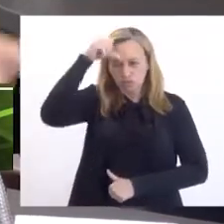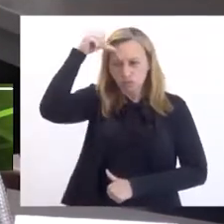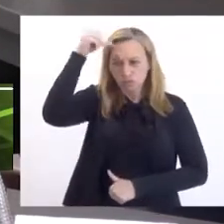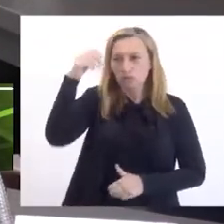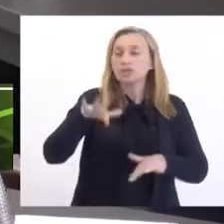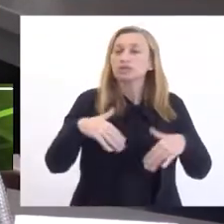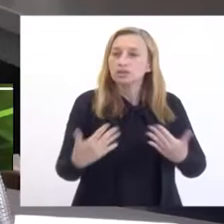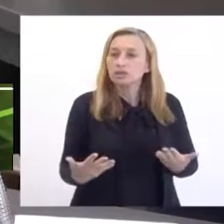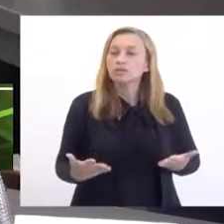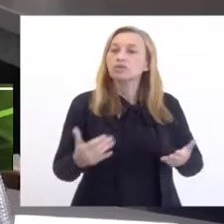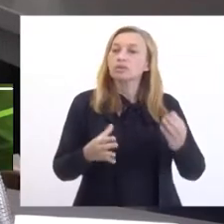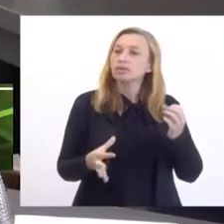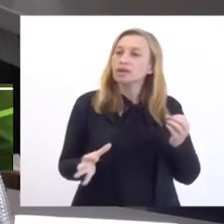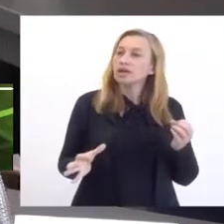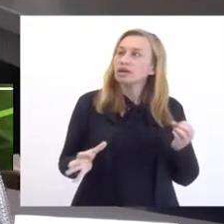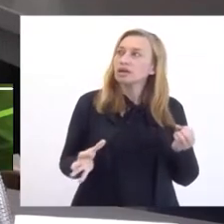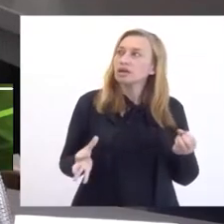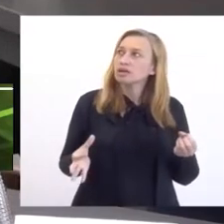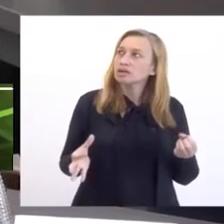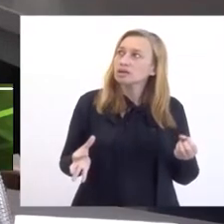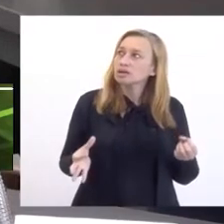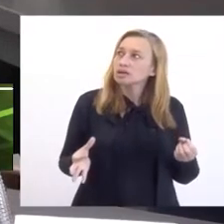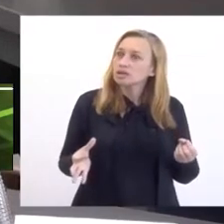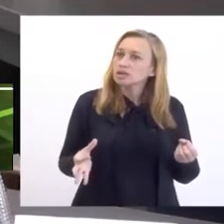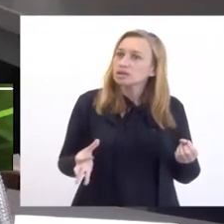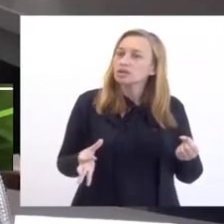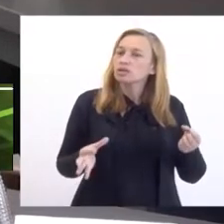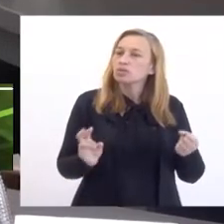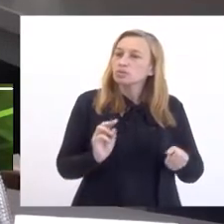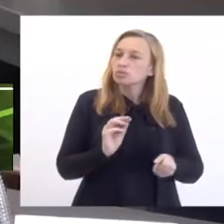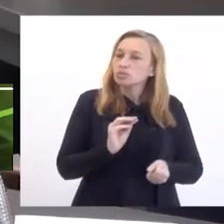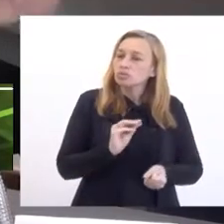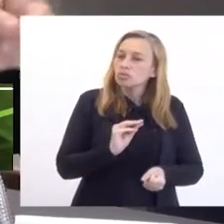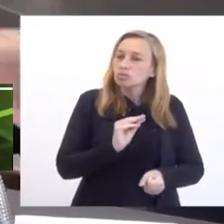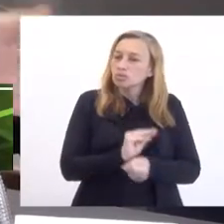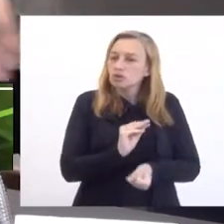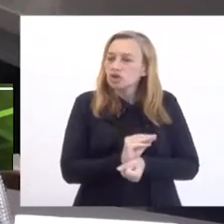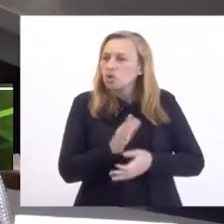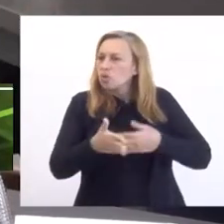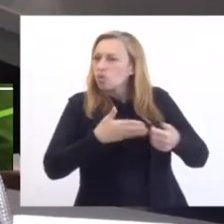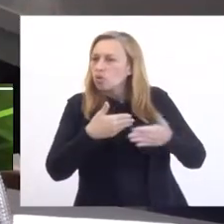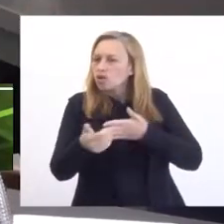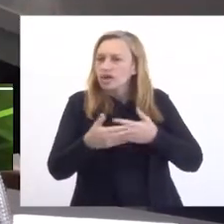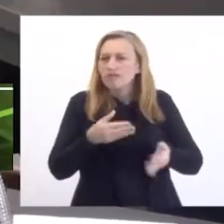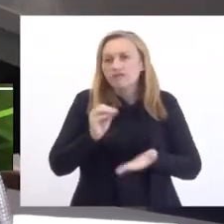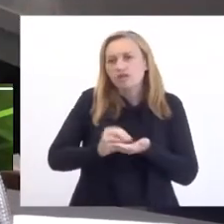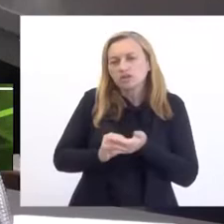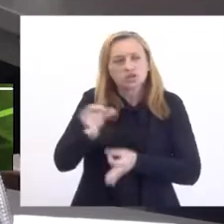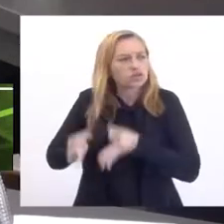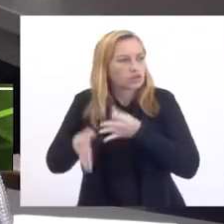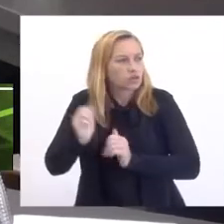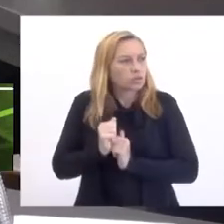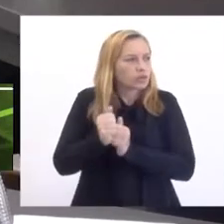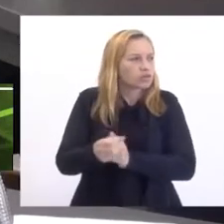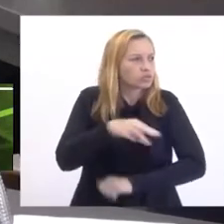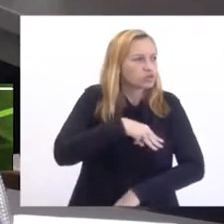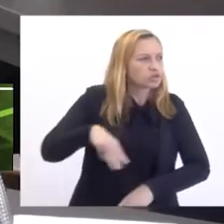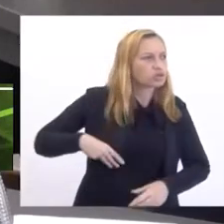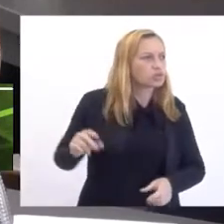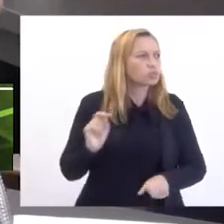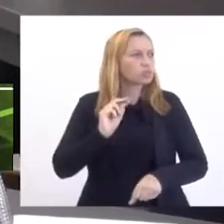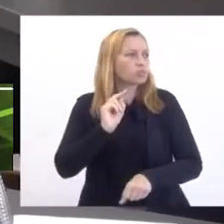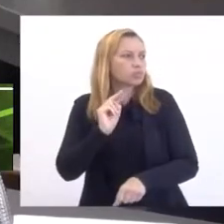Então, para proteger essa, no contrário de toda e qualquer injustiça, acompanhando o Ministério Público, protejo